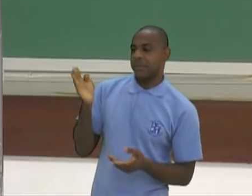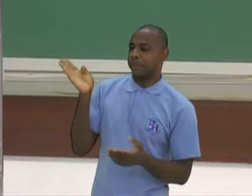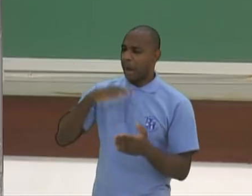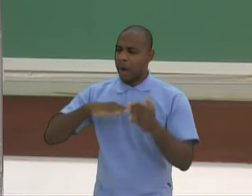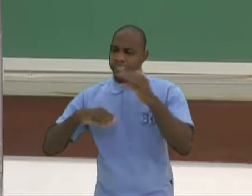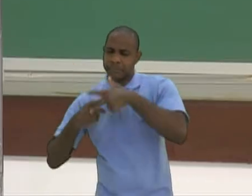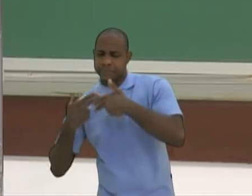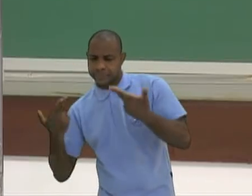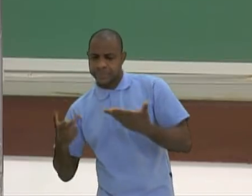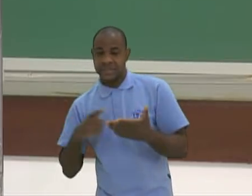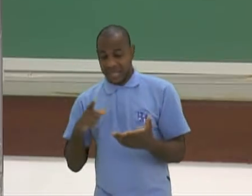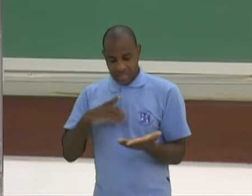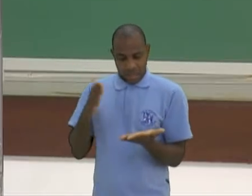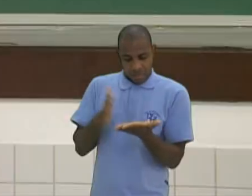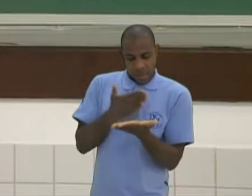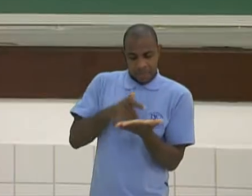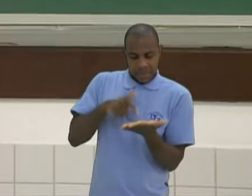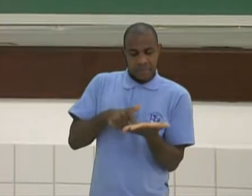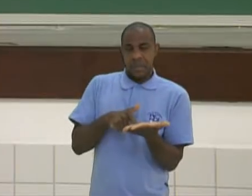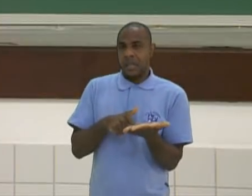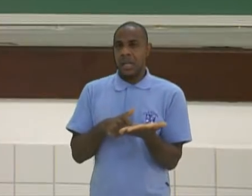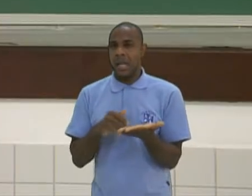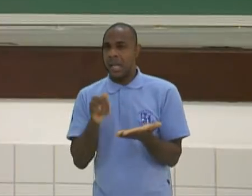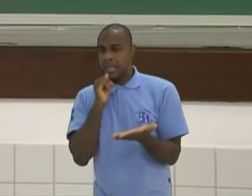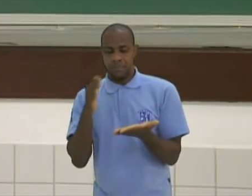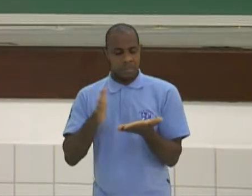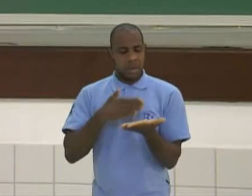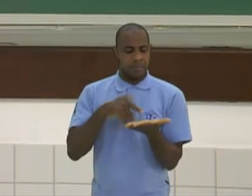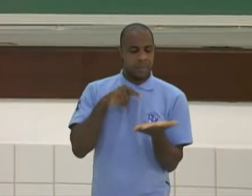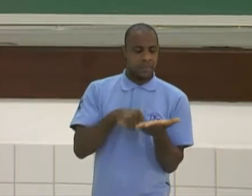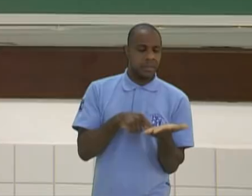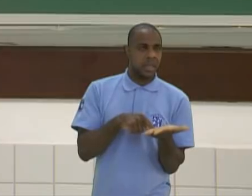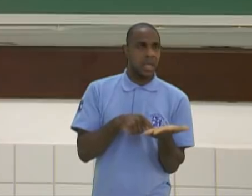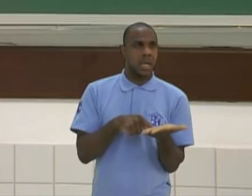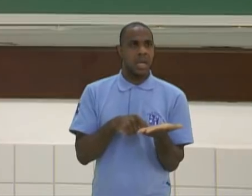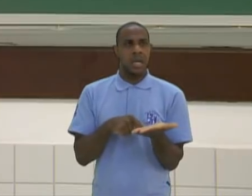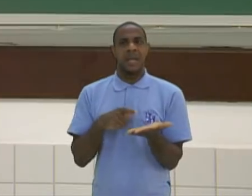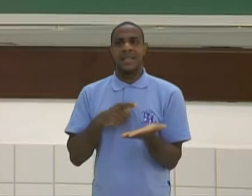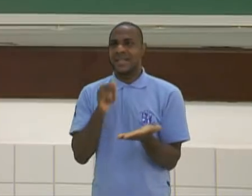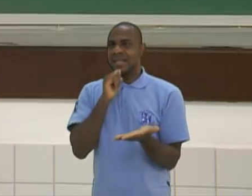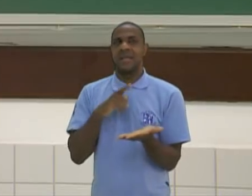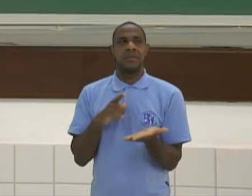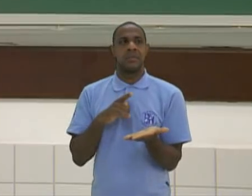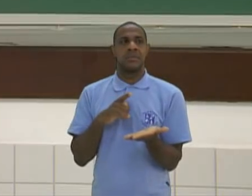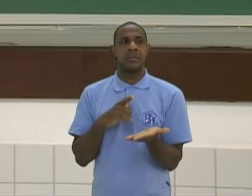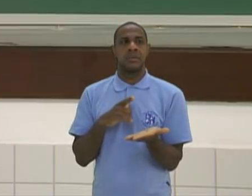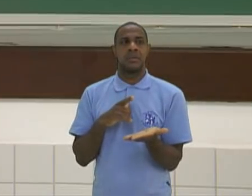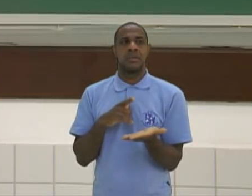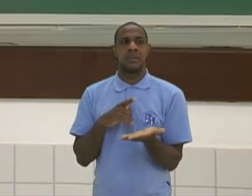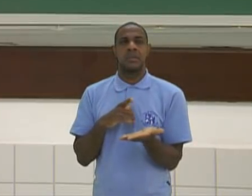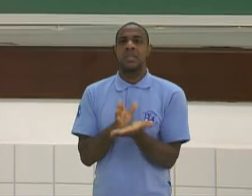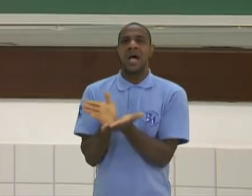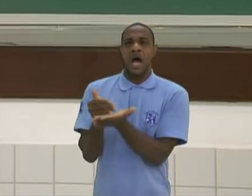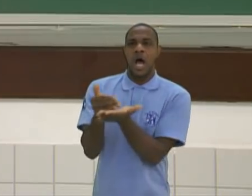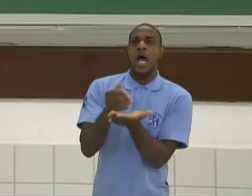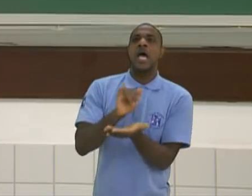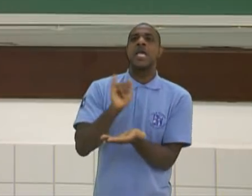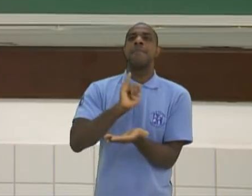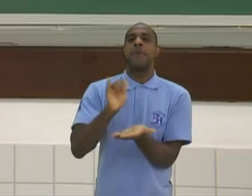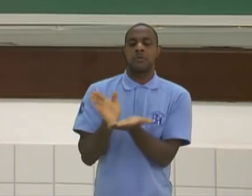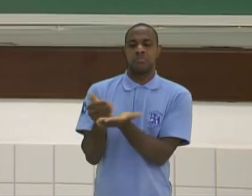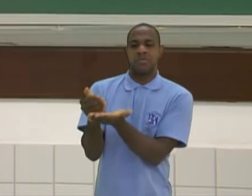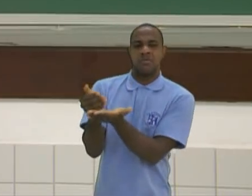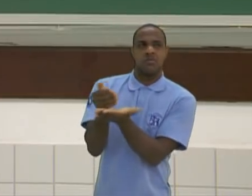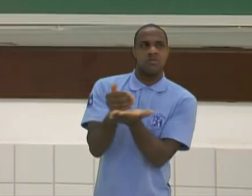pegar várias passagens bíblicas, por exemplo, né, o famoso momento das cobranças, o momento da cobrança dos impostos, quando chegam a